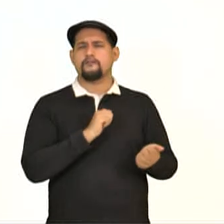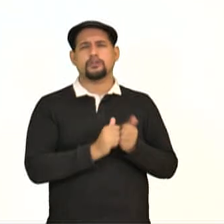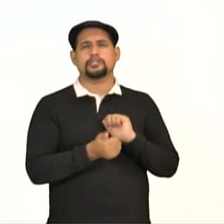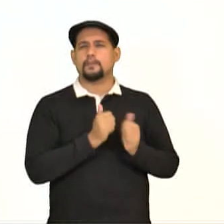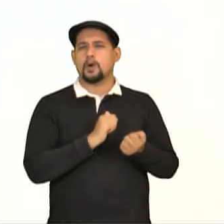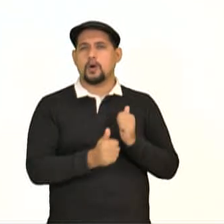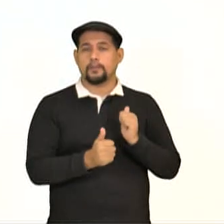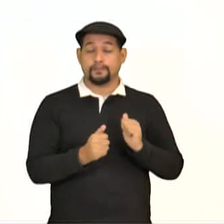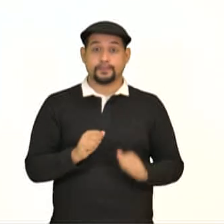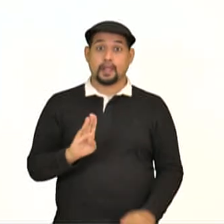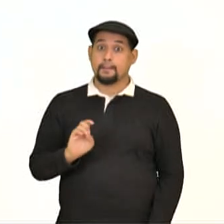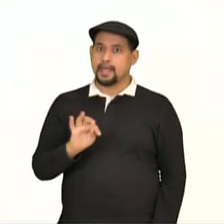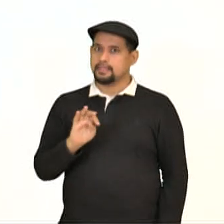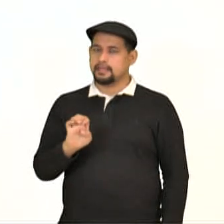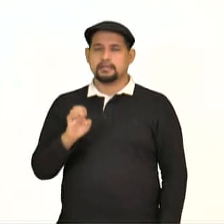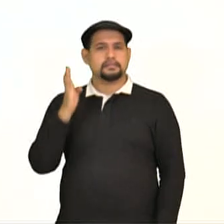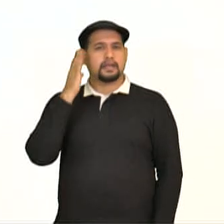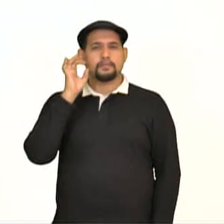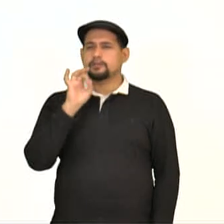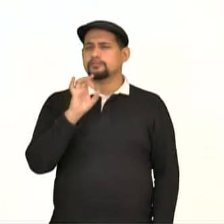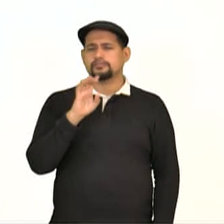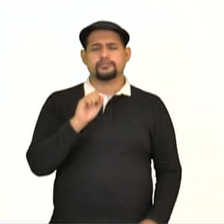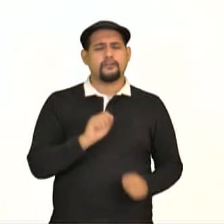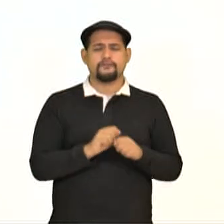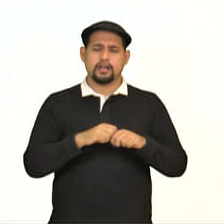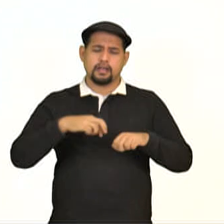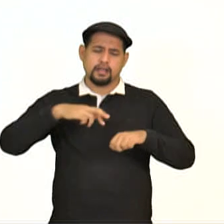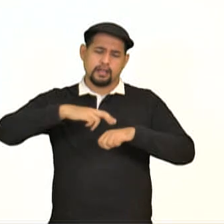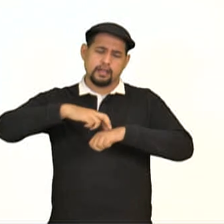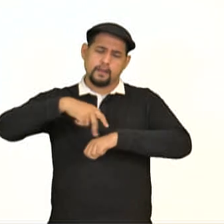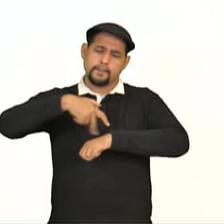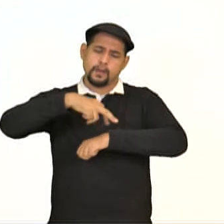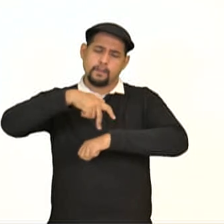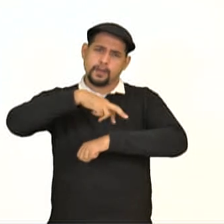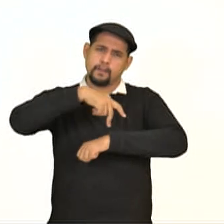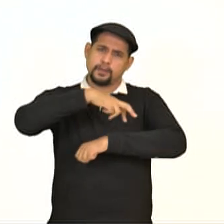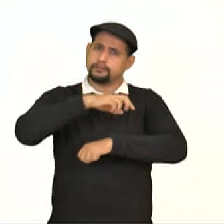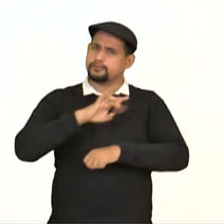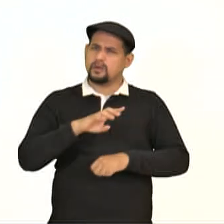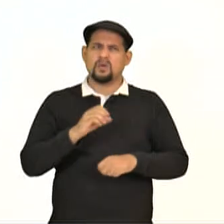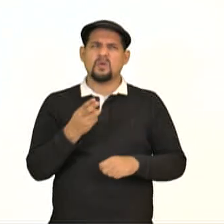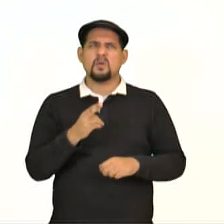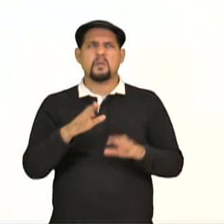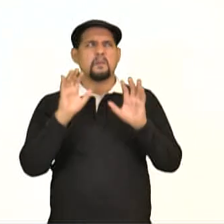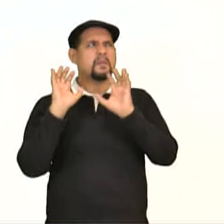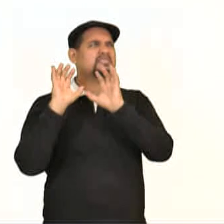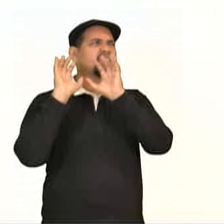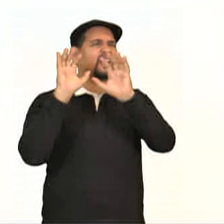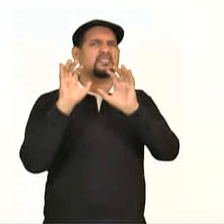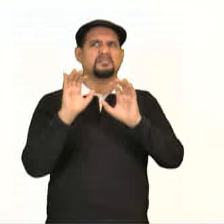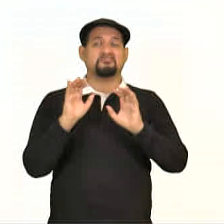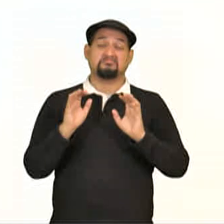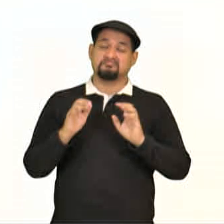Beth só sabia que futebol se jogava com os pés. Ou aquilo era basquete.